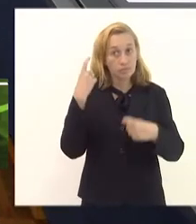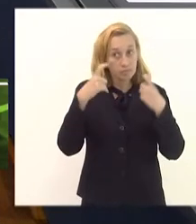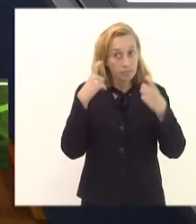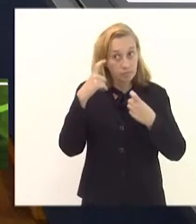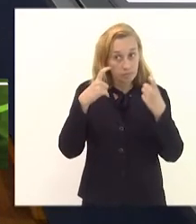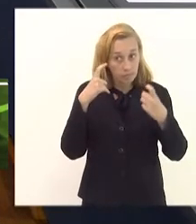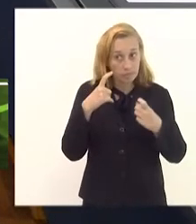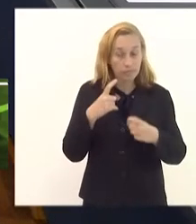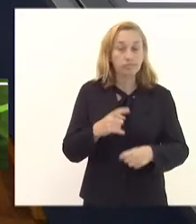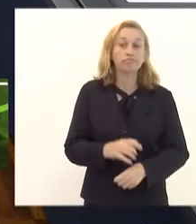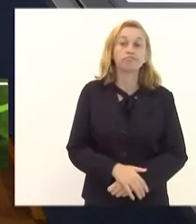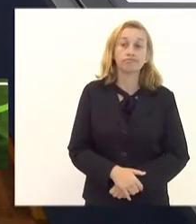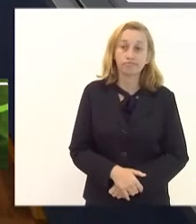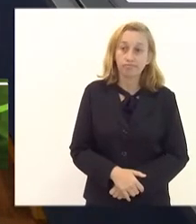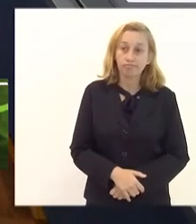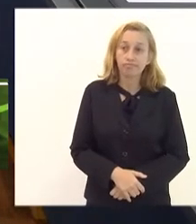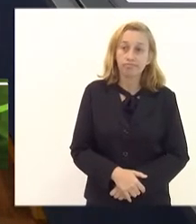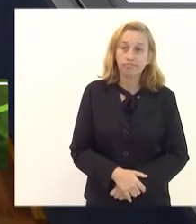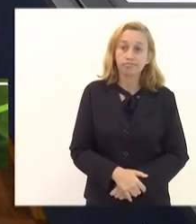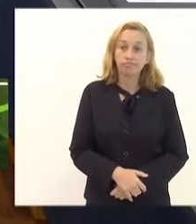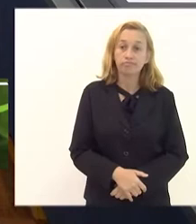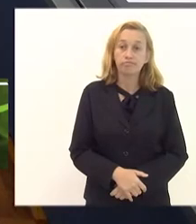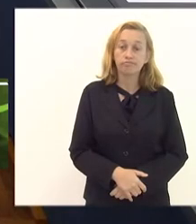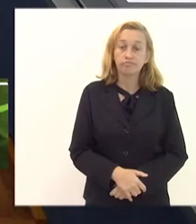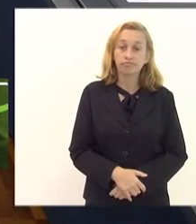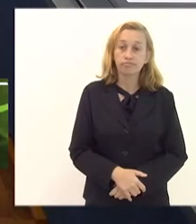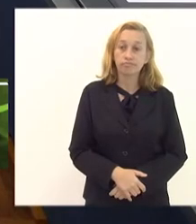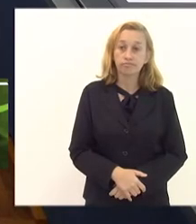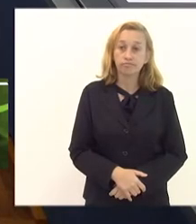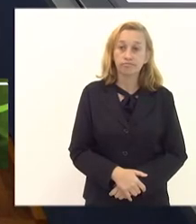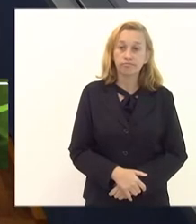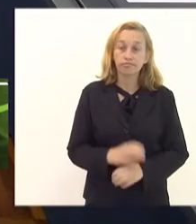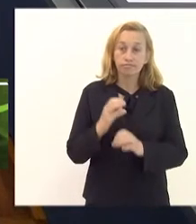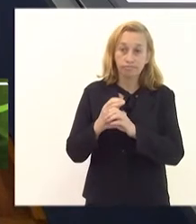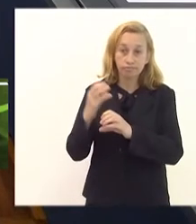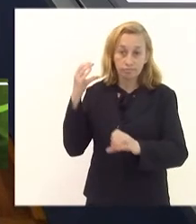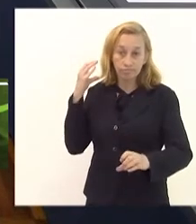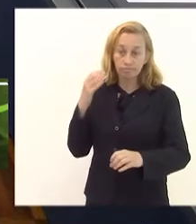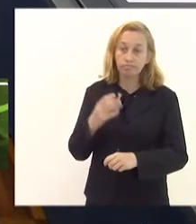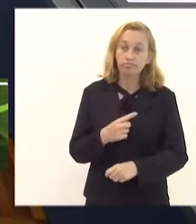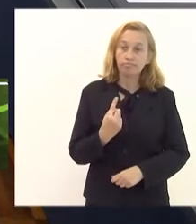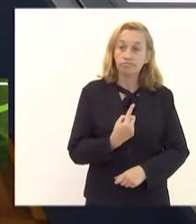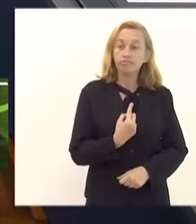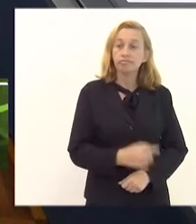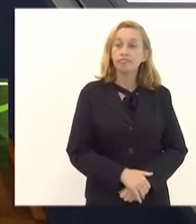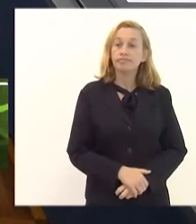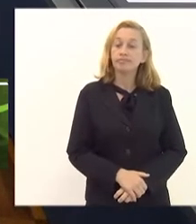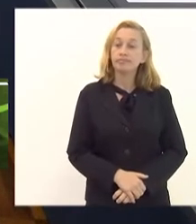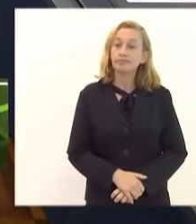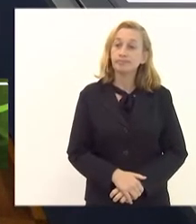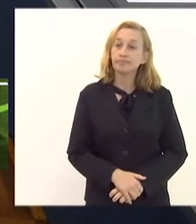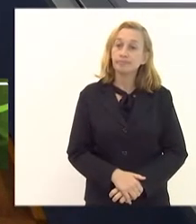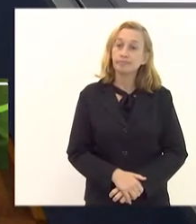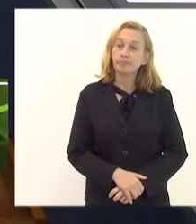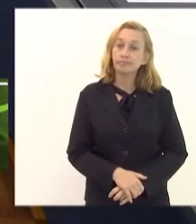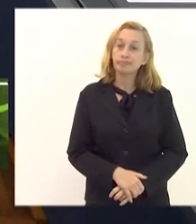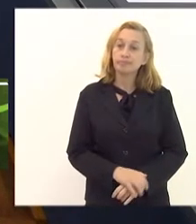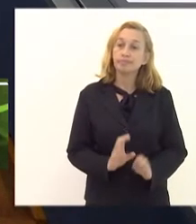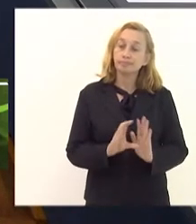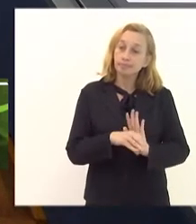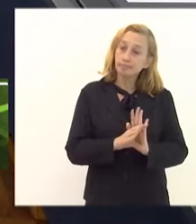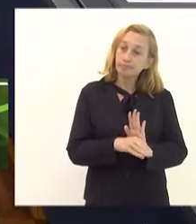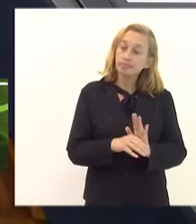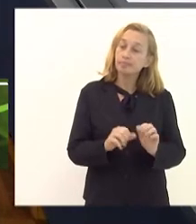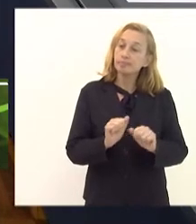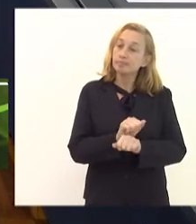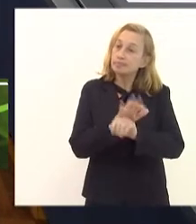preocupação nas nossas tertúlias de engenharia. E porque esse conceito tem que ficar também